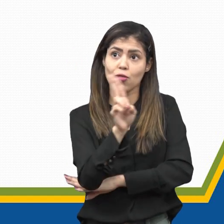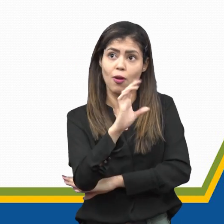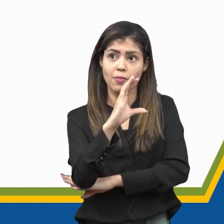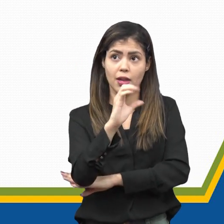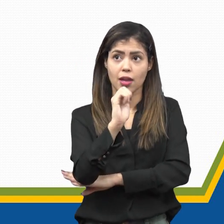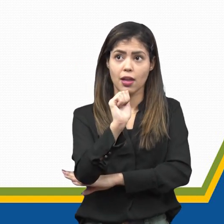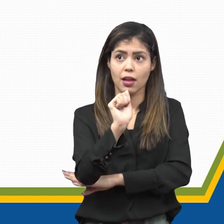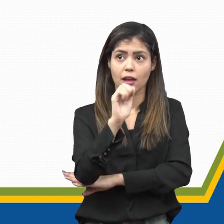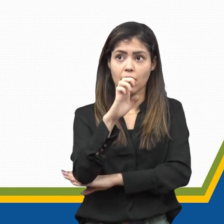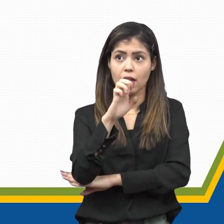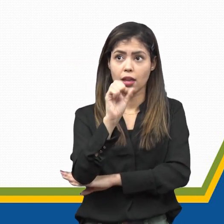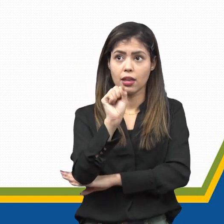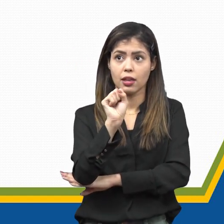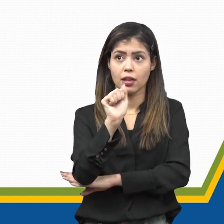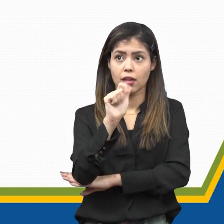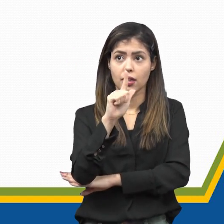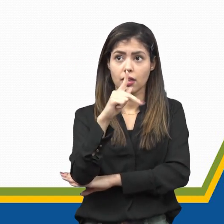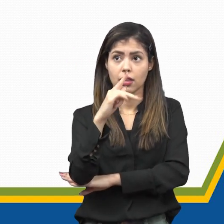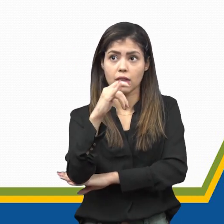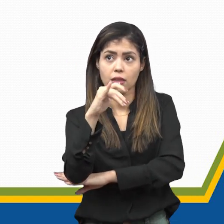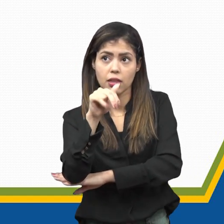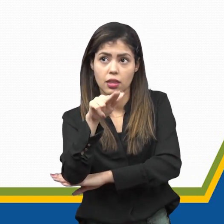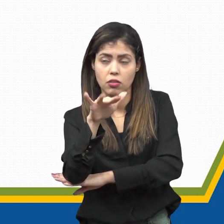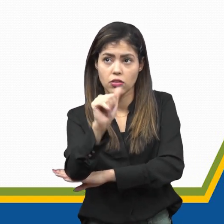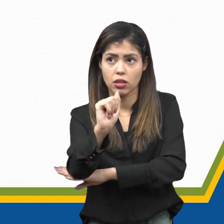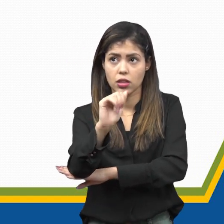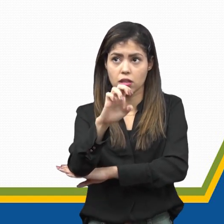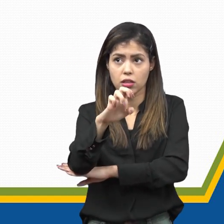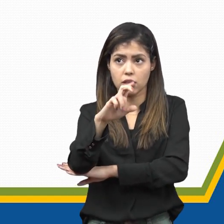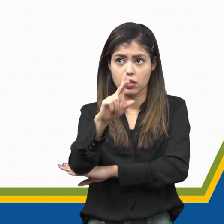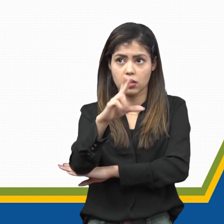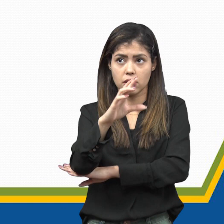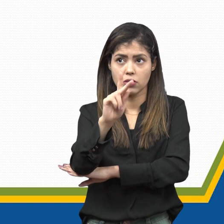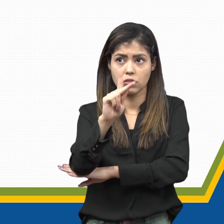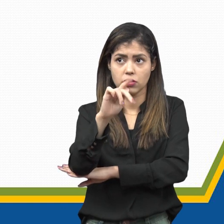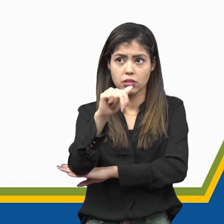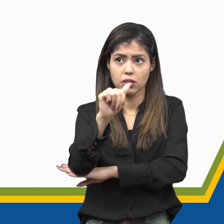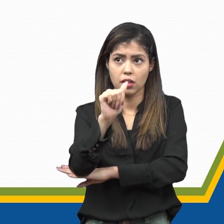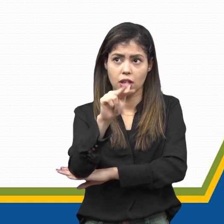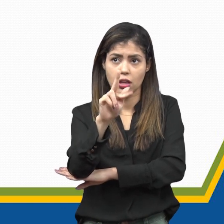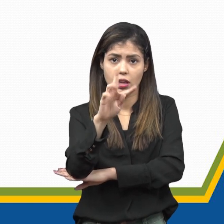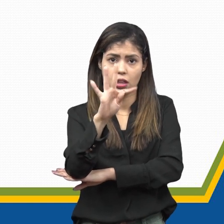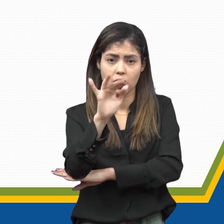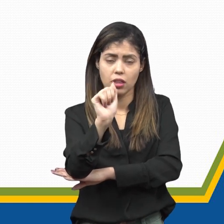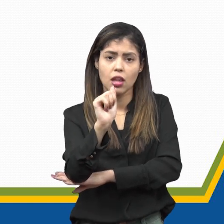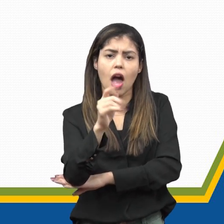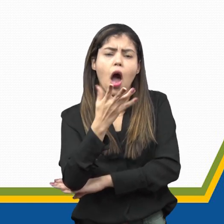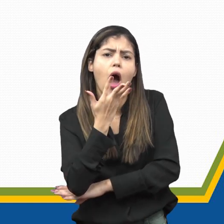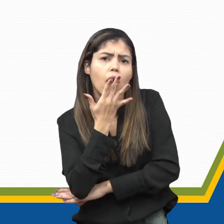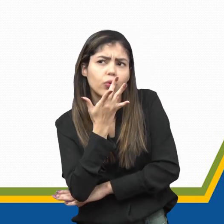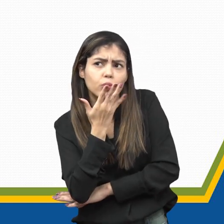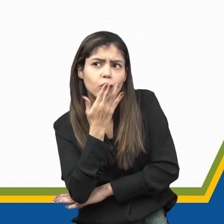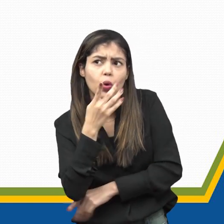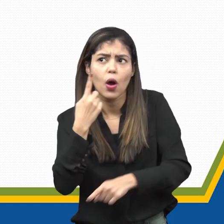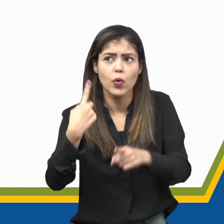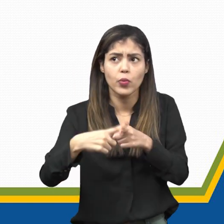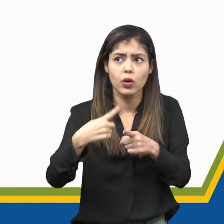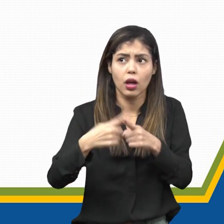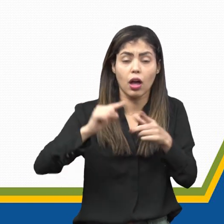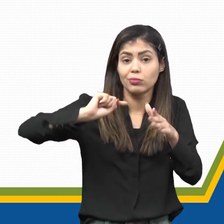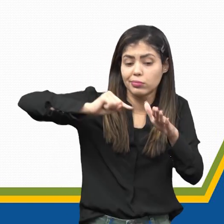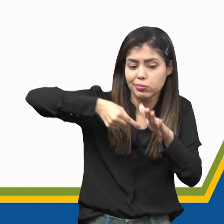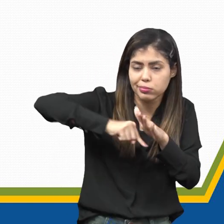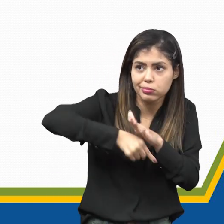aí, que é Zapia aeata, né, árvore assim denominada devido à cor de brasa no interior do